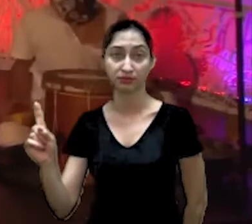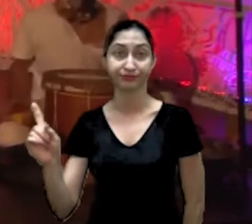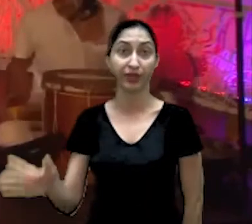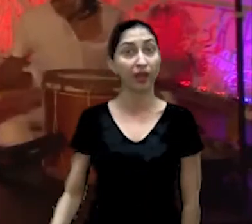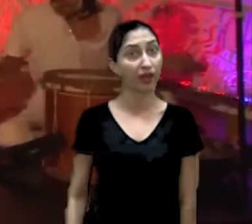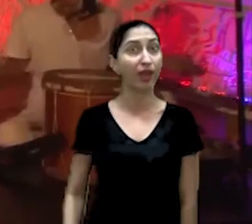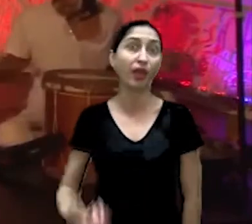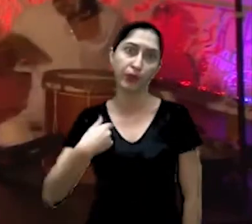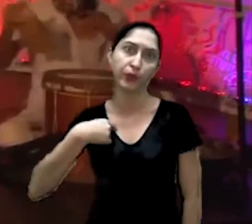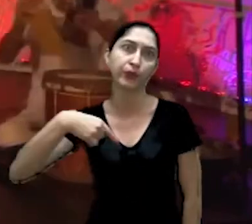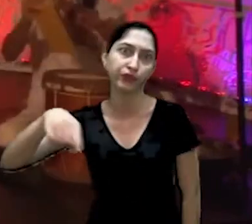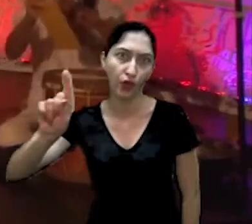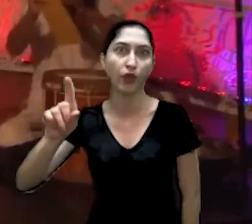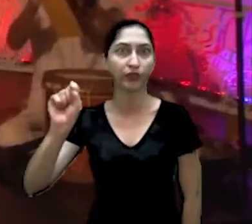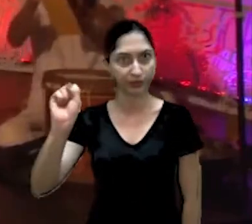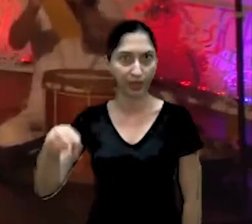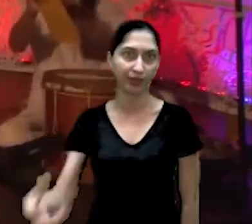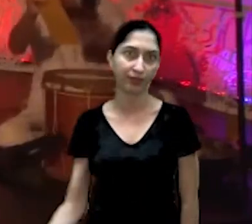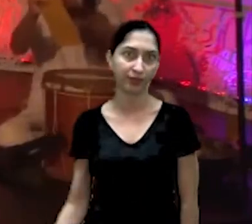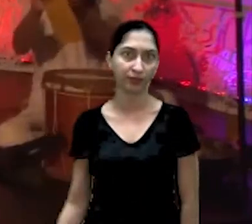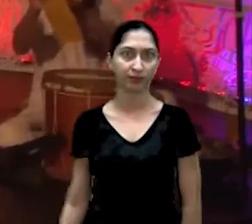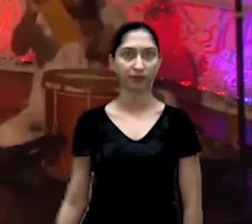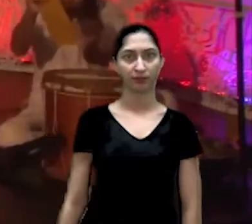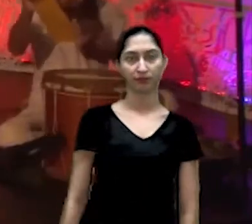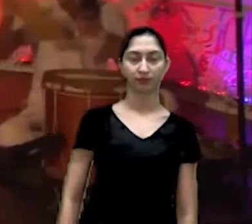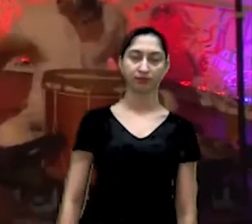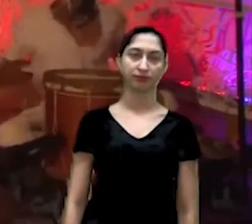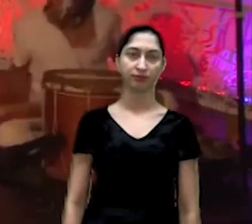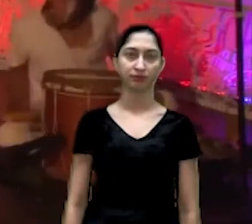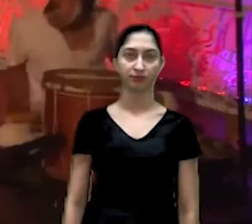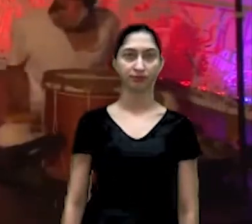Aí eu ia lá e abanava, né?